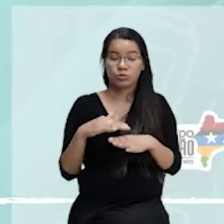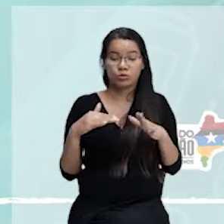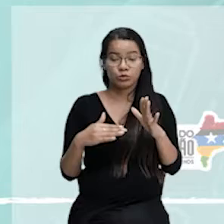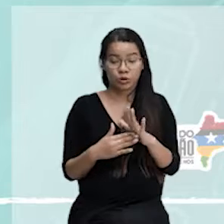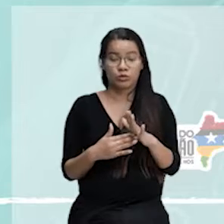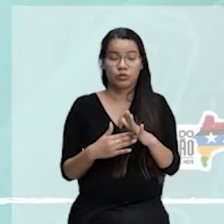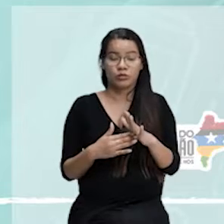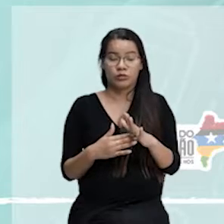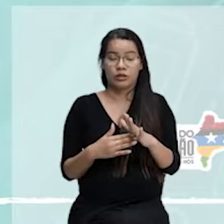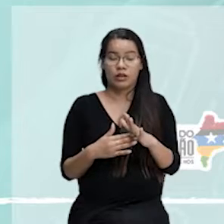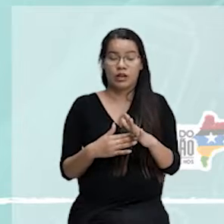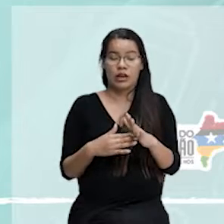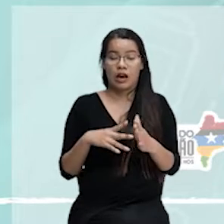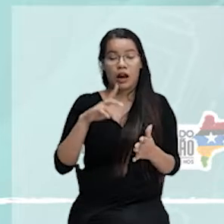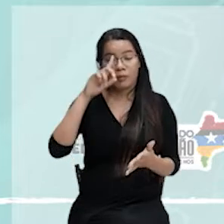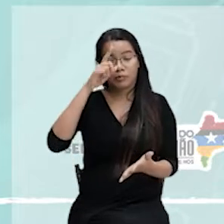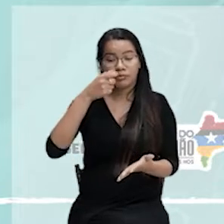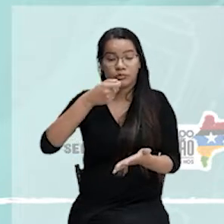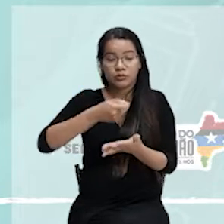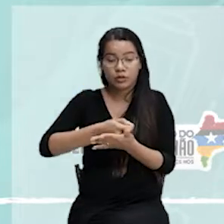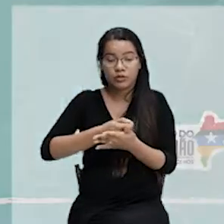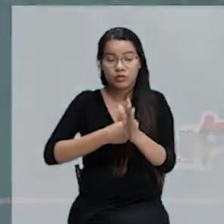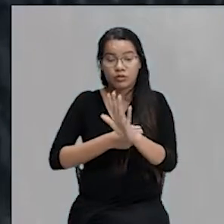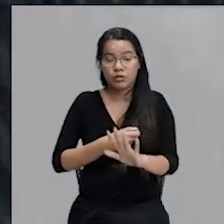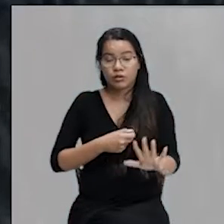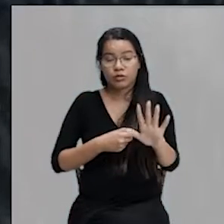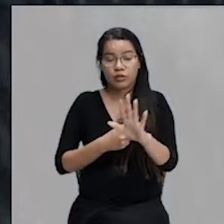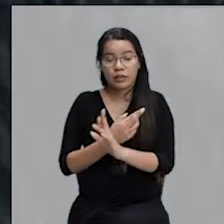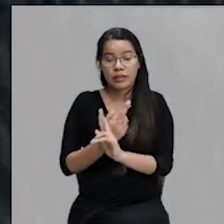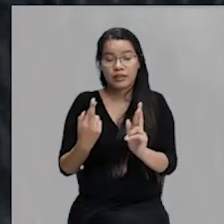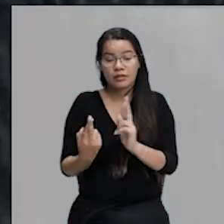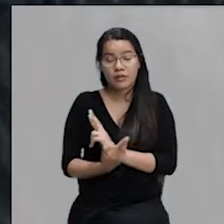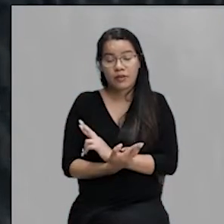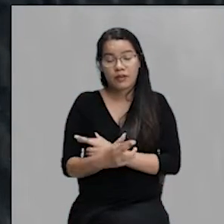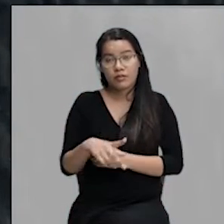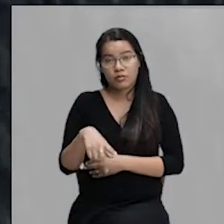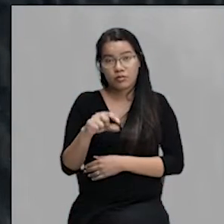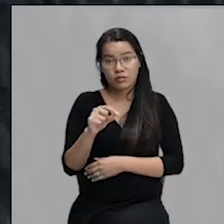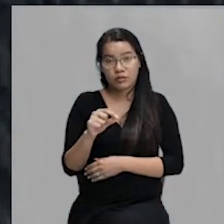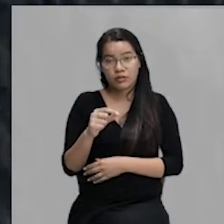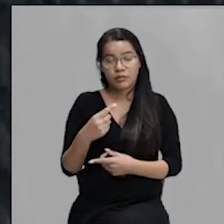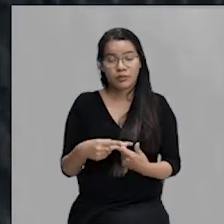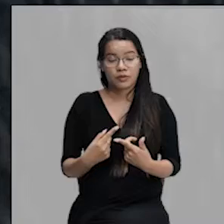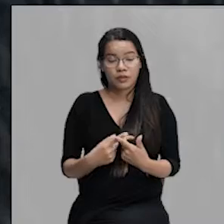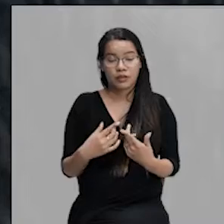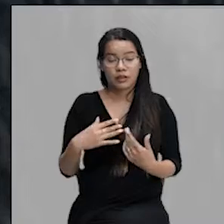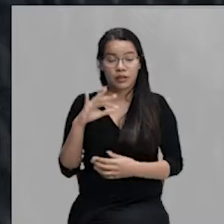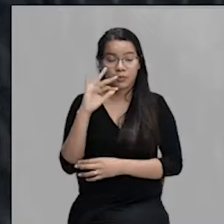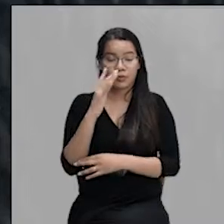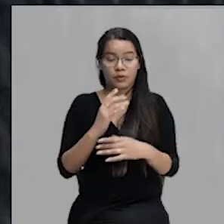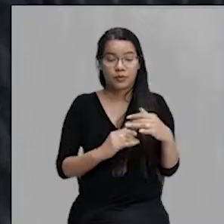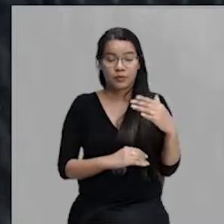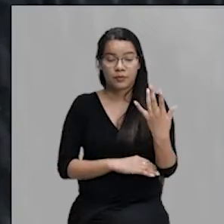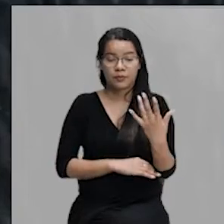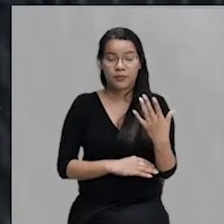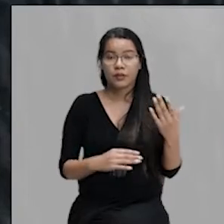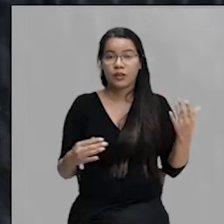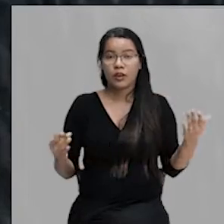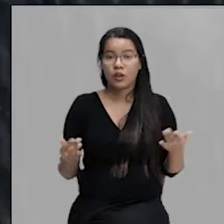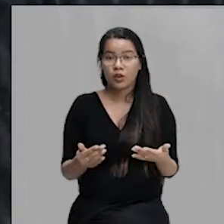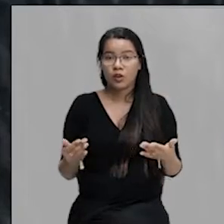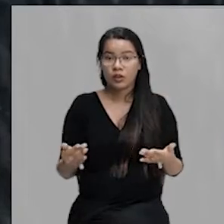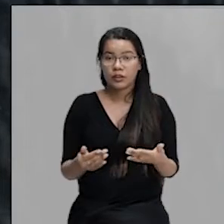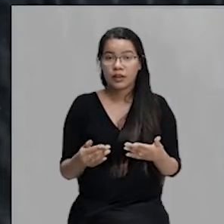seu território com relação a certas decisões. Certo? Por quê? Porque a questão ambiental se tornou uma questão